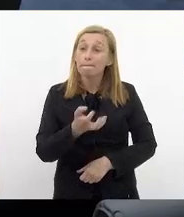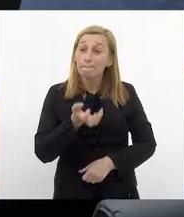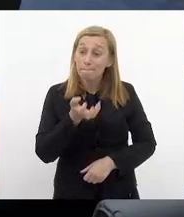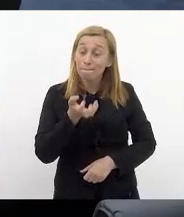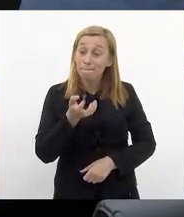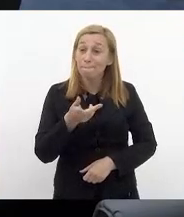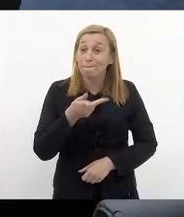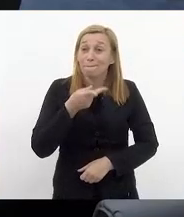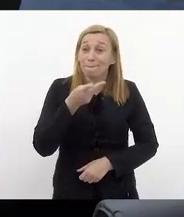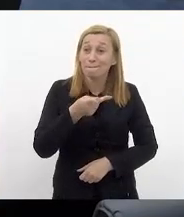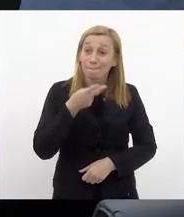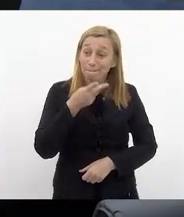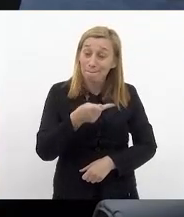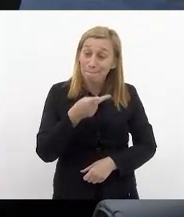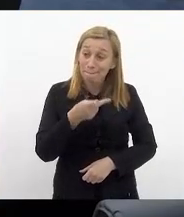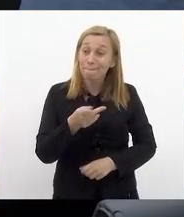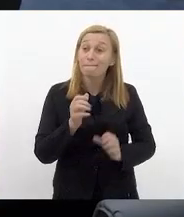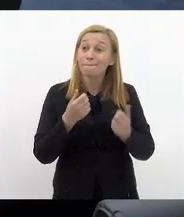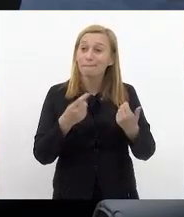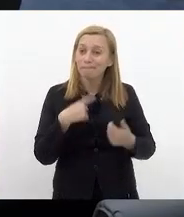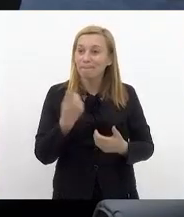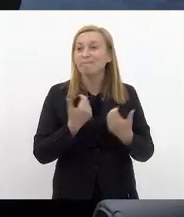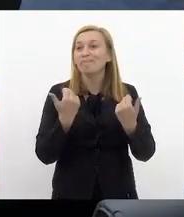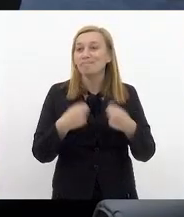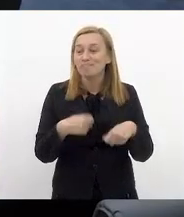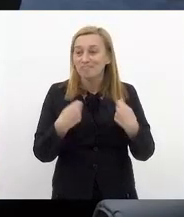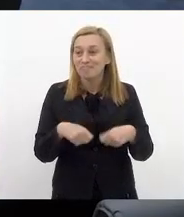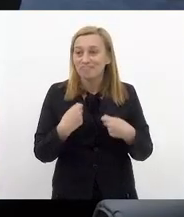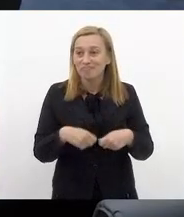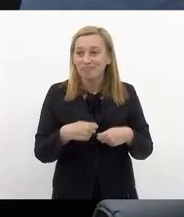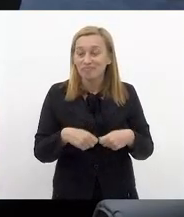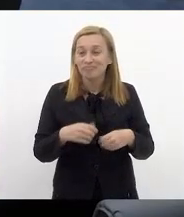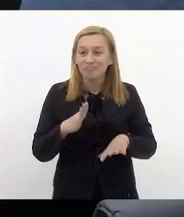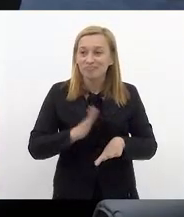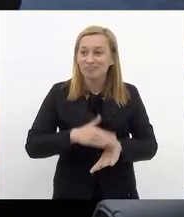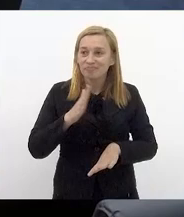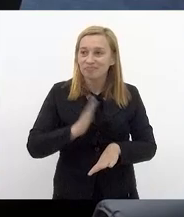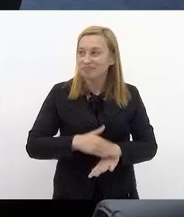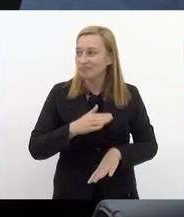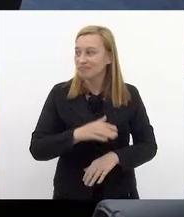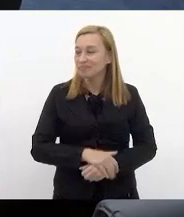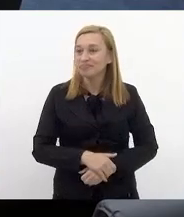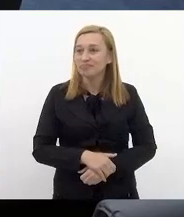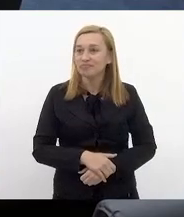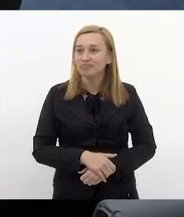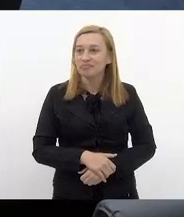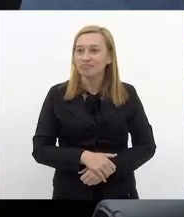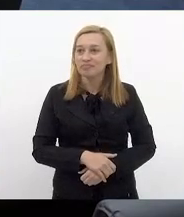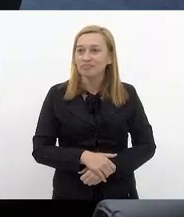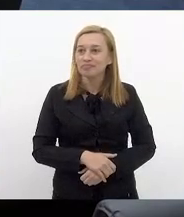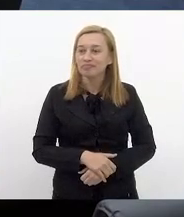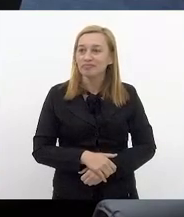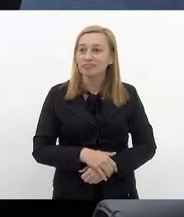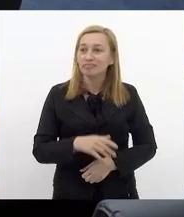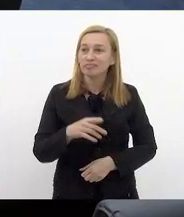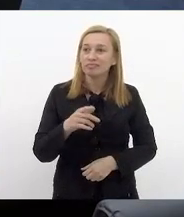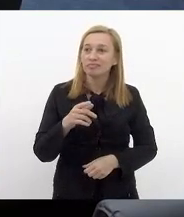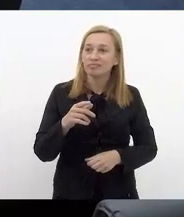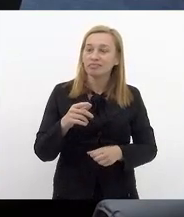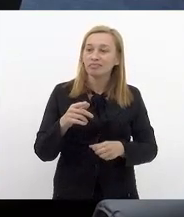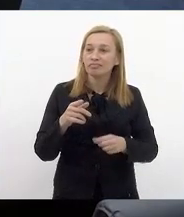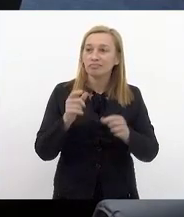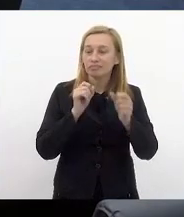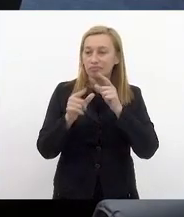colocar que a gente precisa cada vez mais levantar esse debate, que